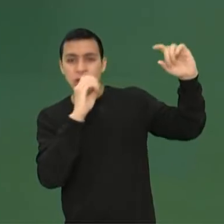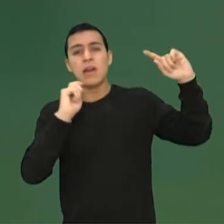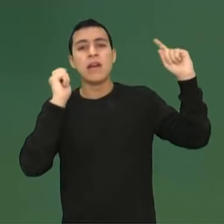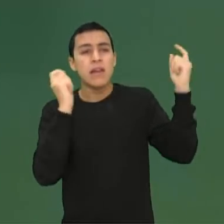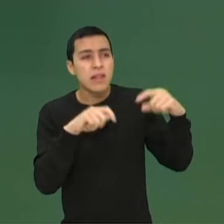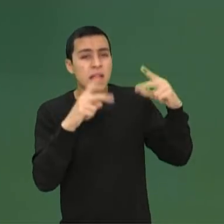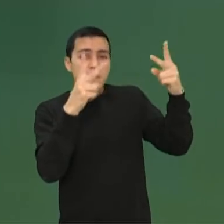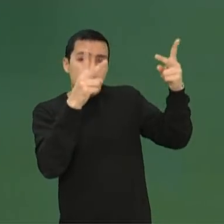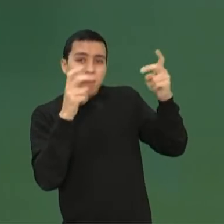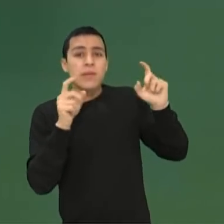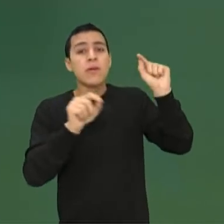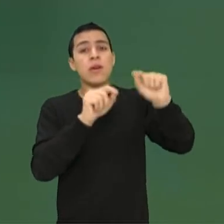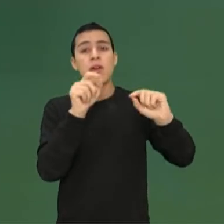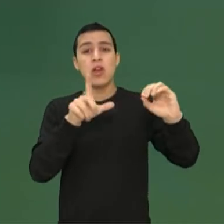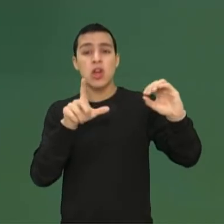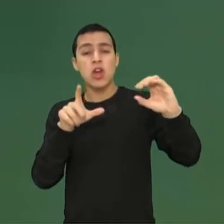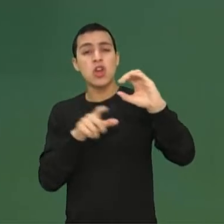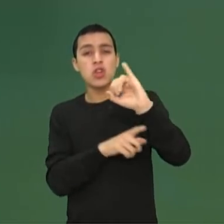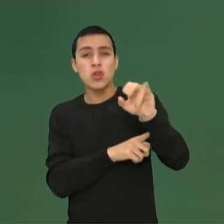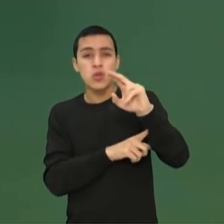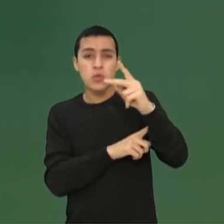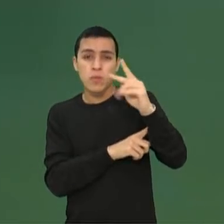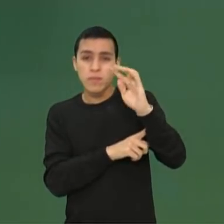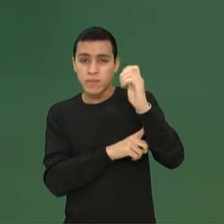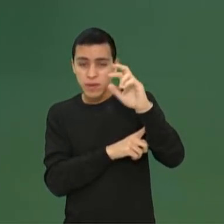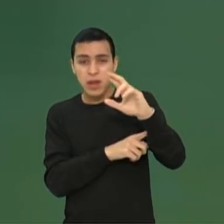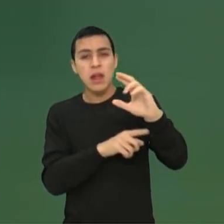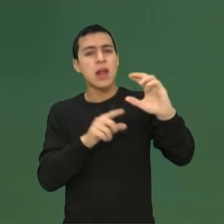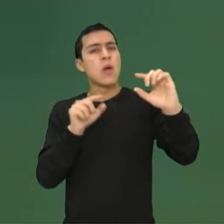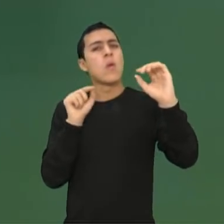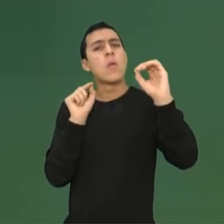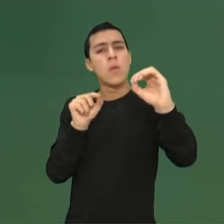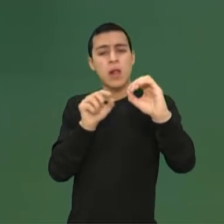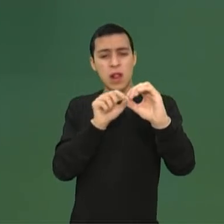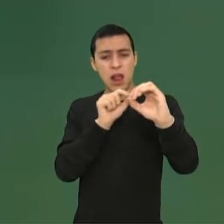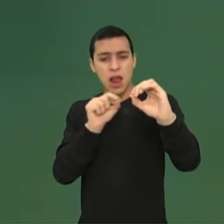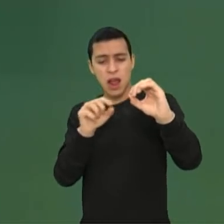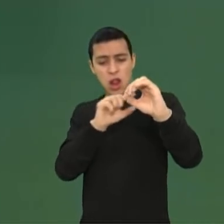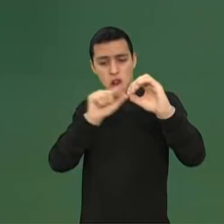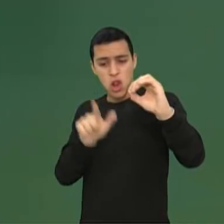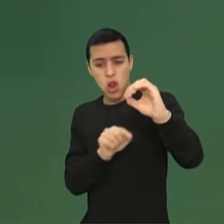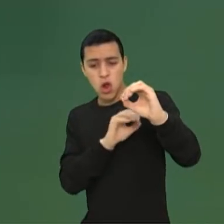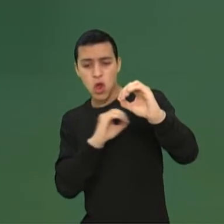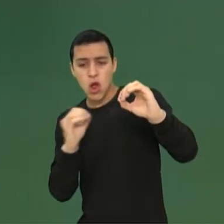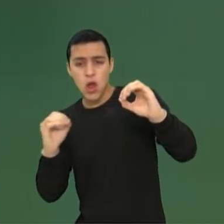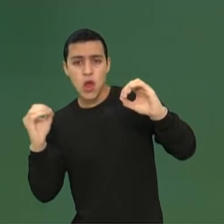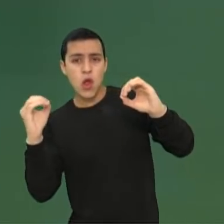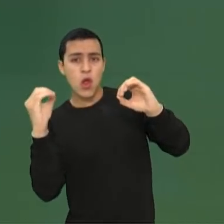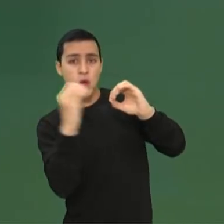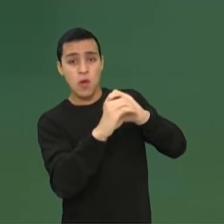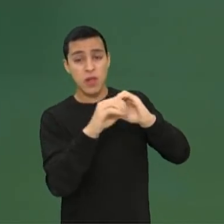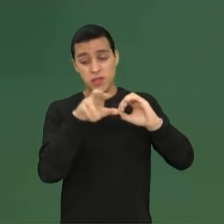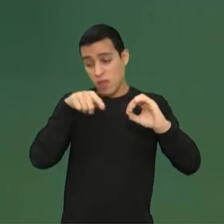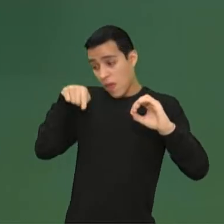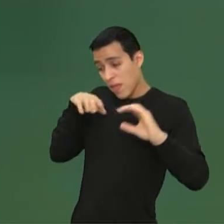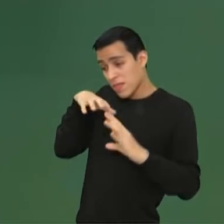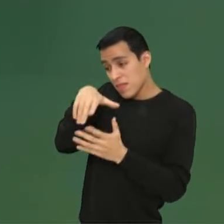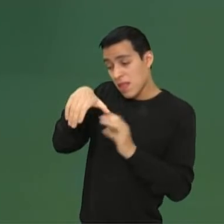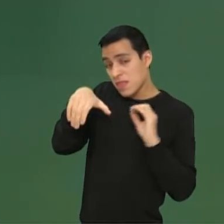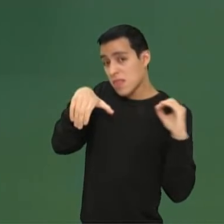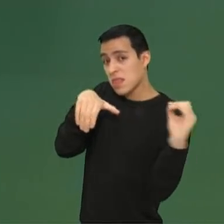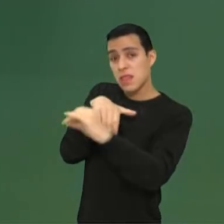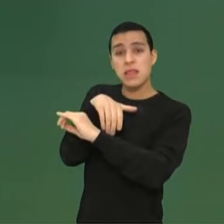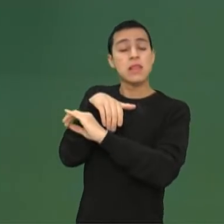de Júpiter. E essa lua gira em torno de Júpiter. Então, não é em torno da Terra.